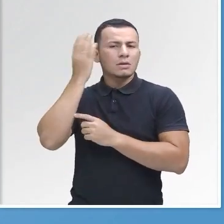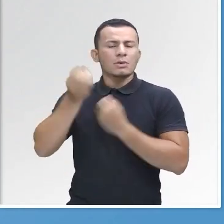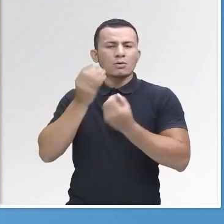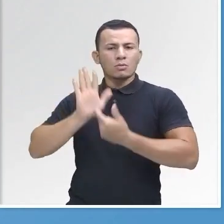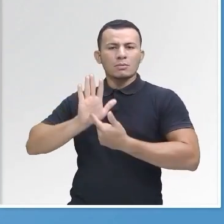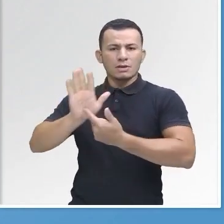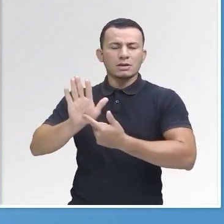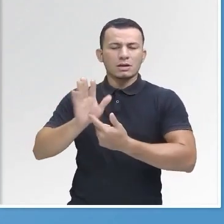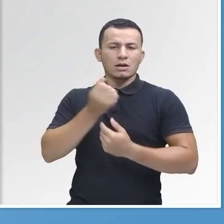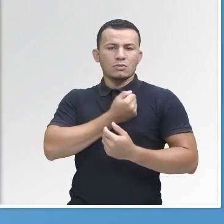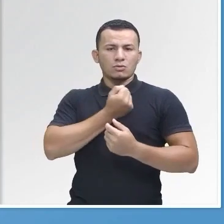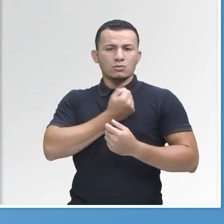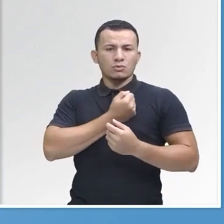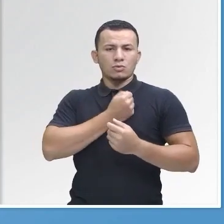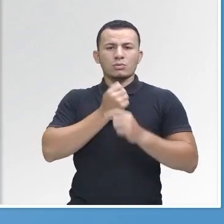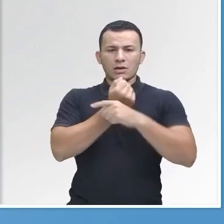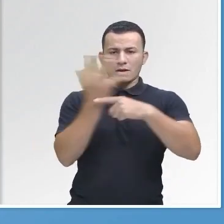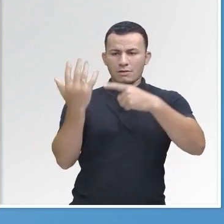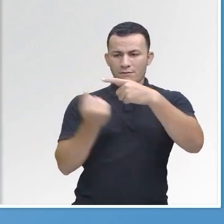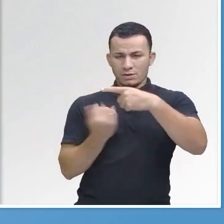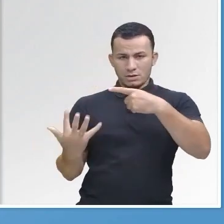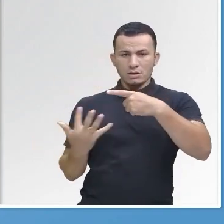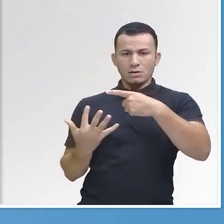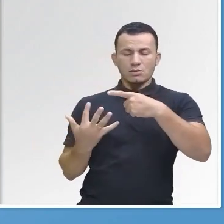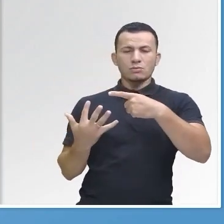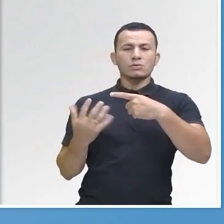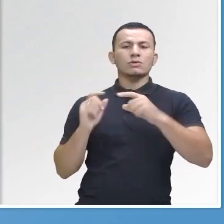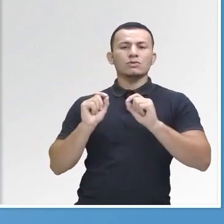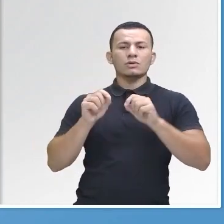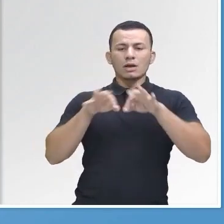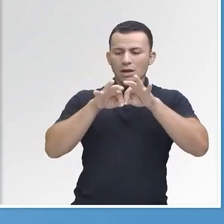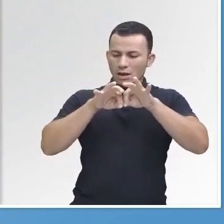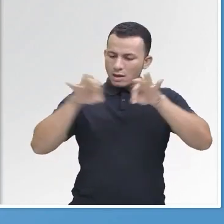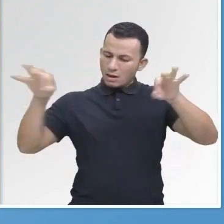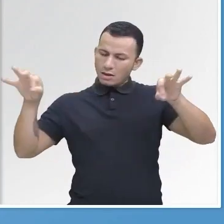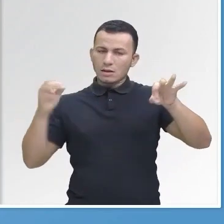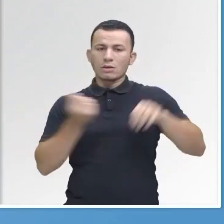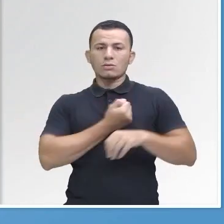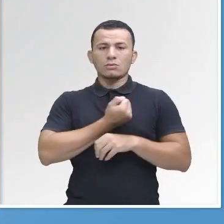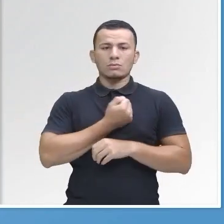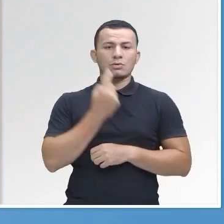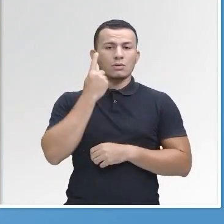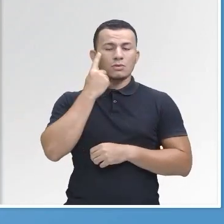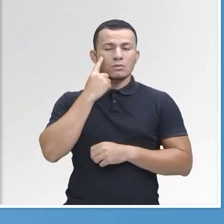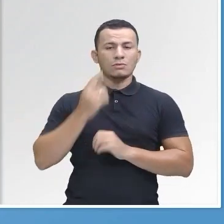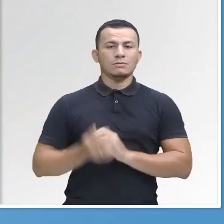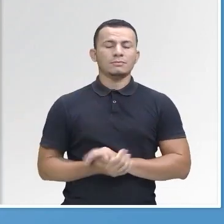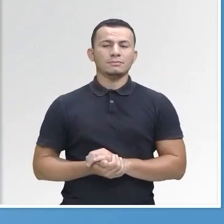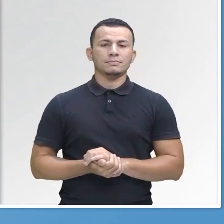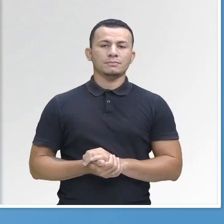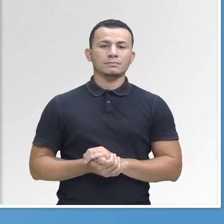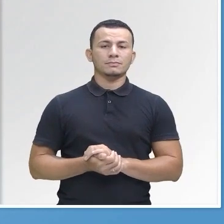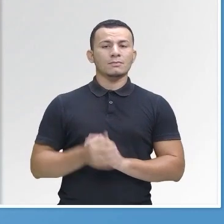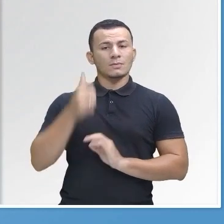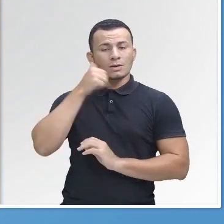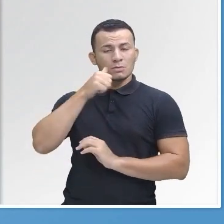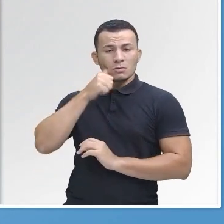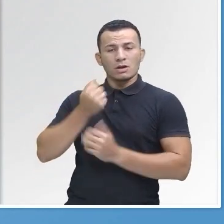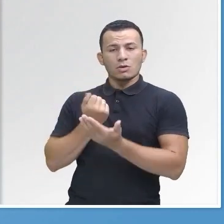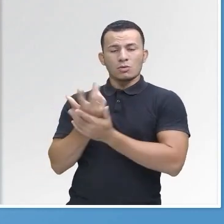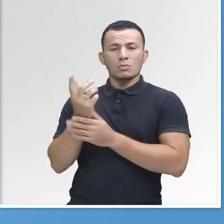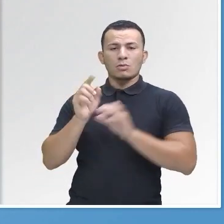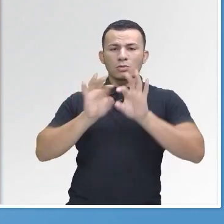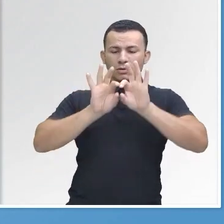os racionais, que são as frações, através de reta numérica. De olho na tela. Maria comprou uma corda de